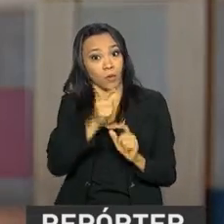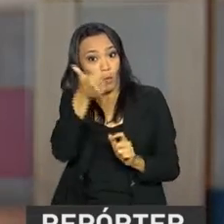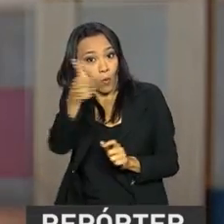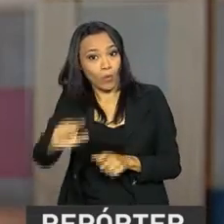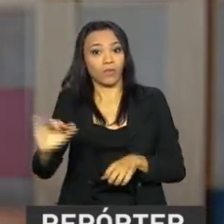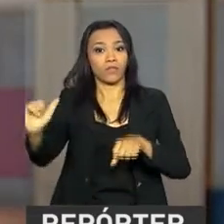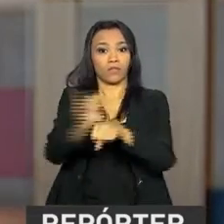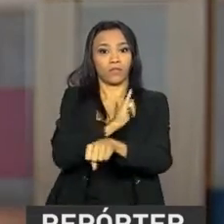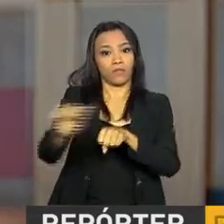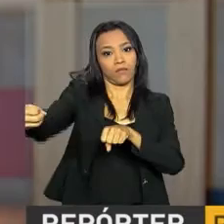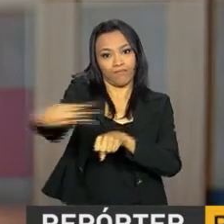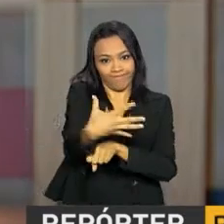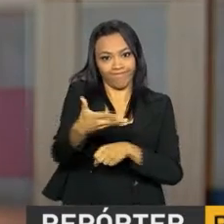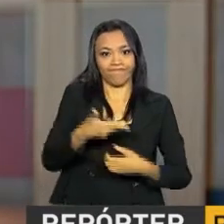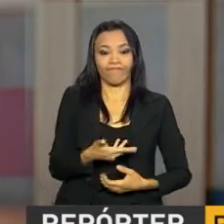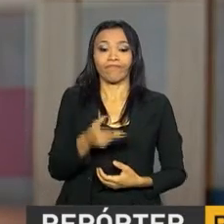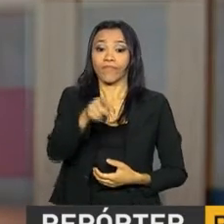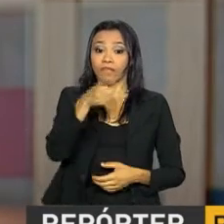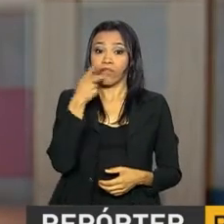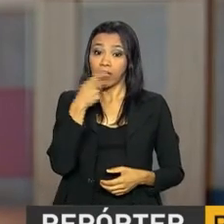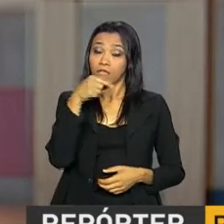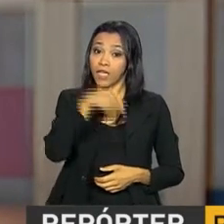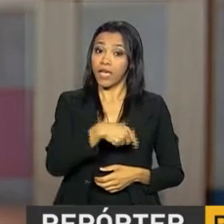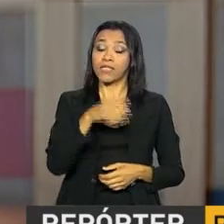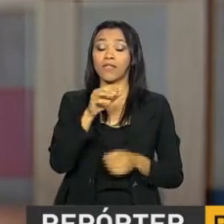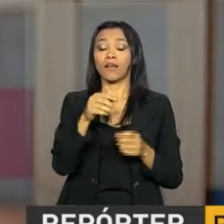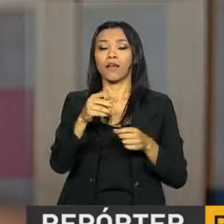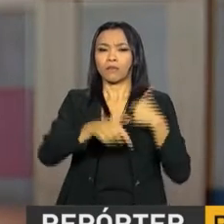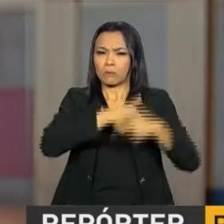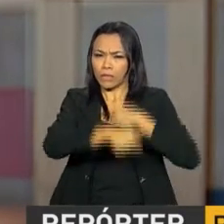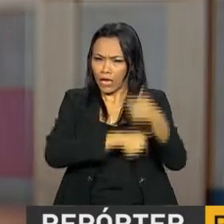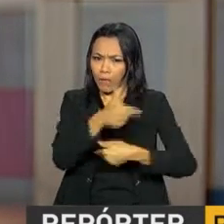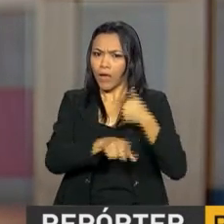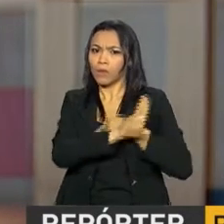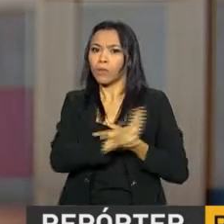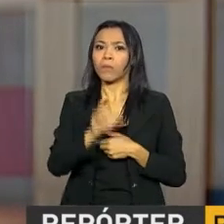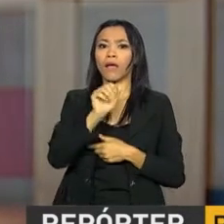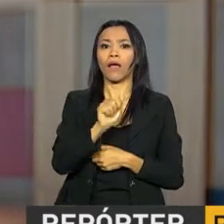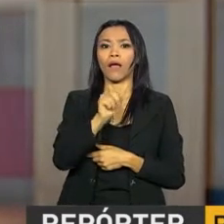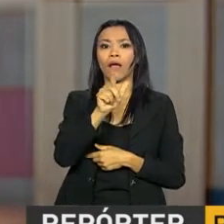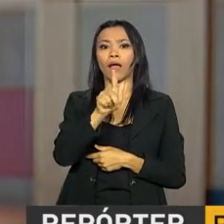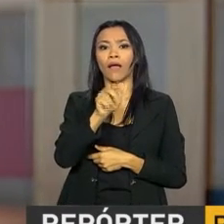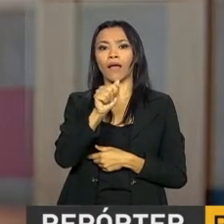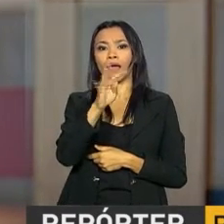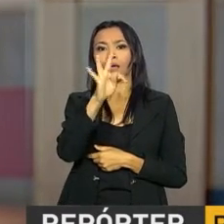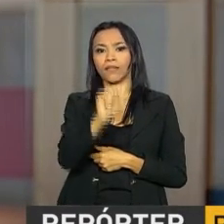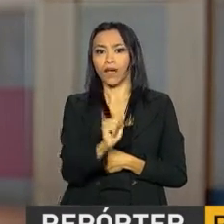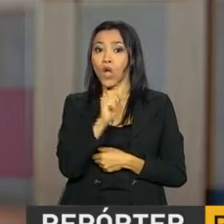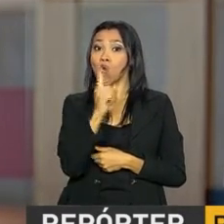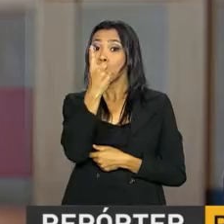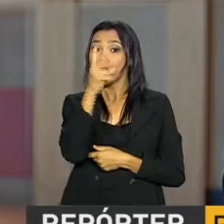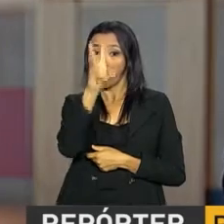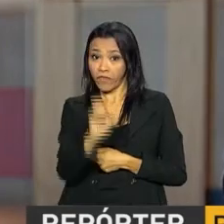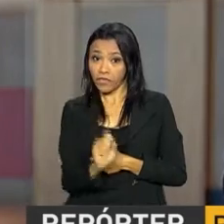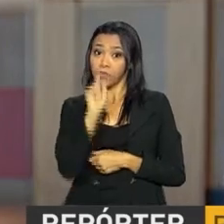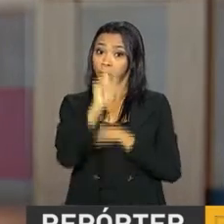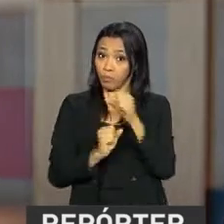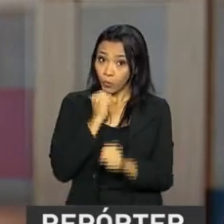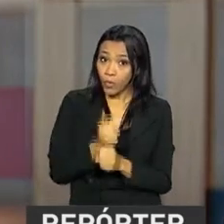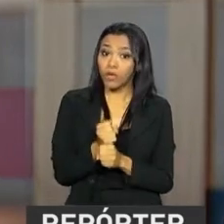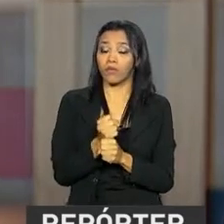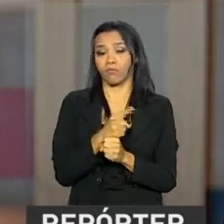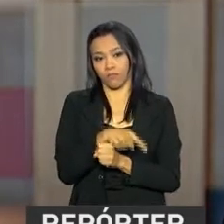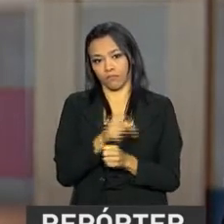fazemos operação água com moderação gigante não é o que era realizada uma vez por ano mas isso tornava